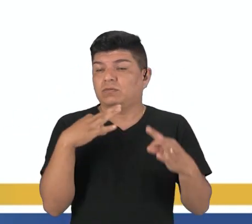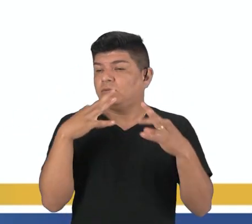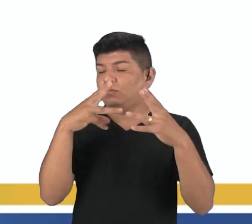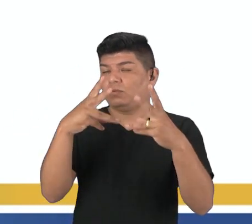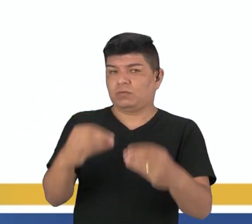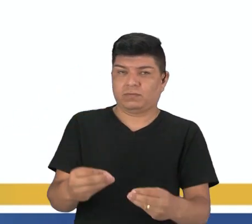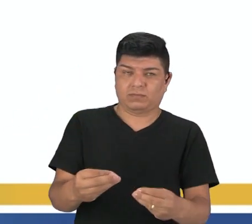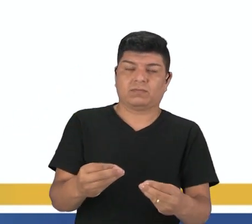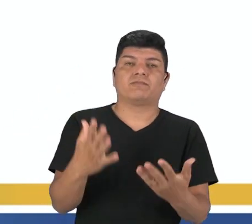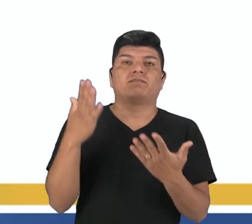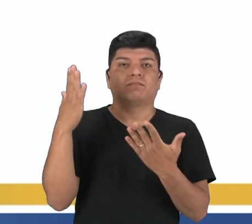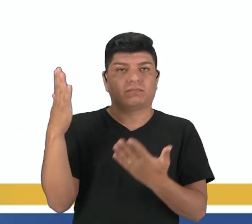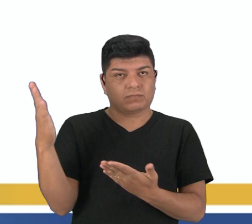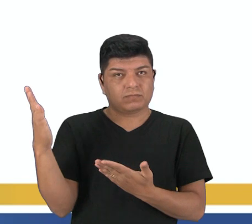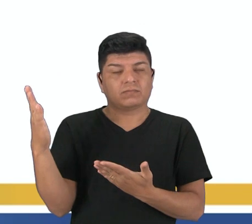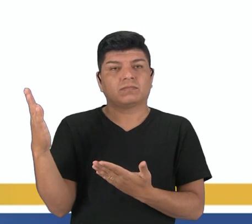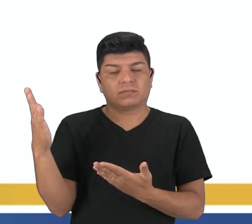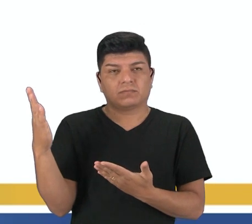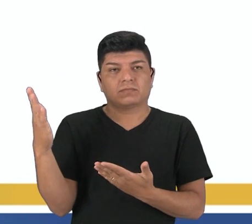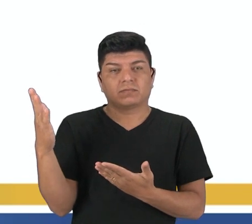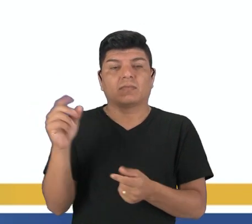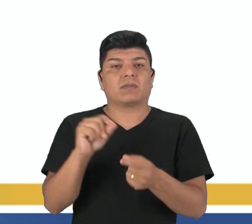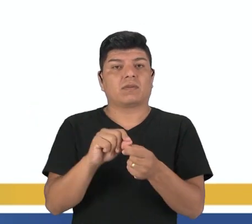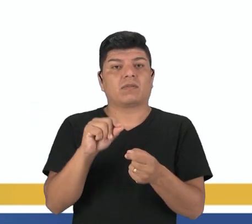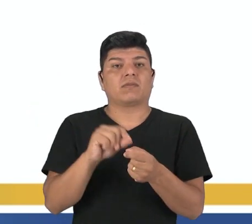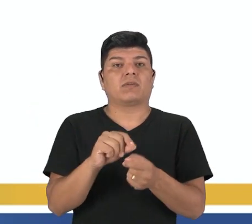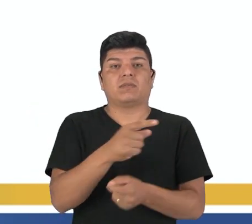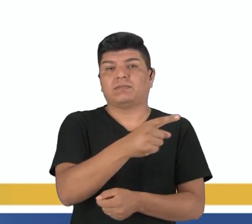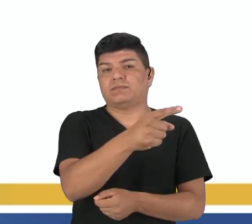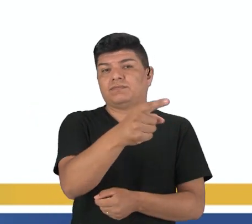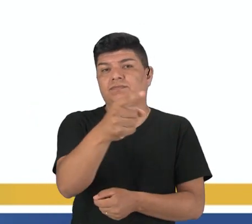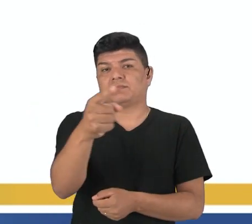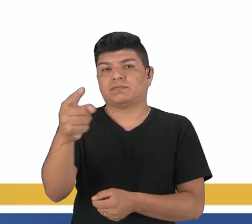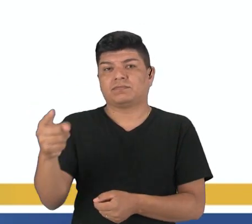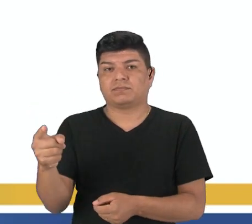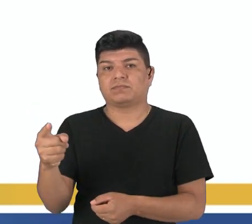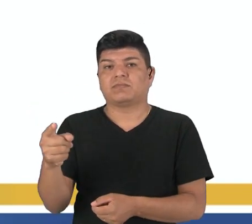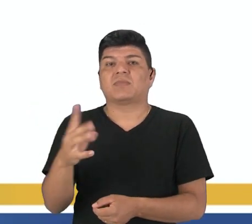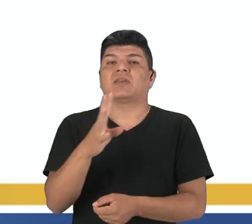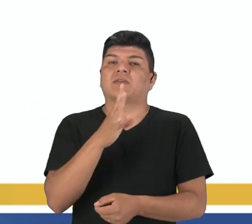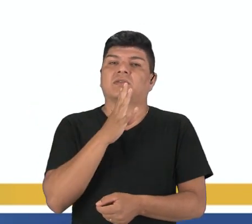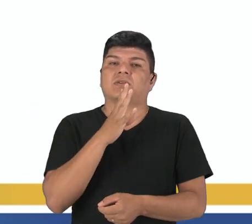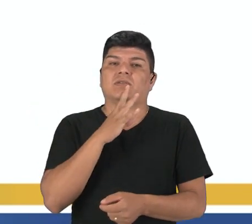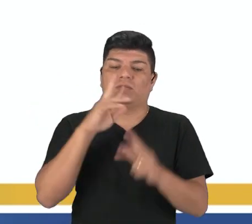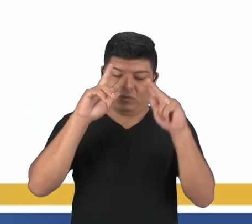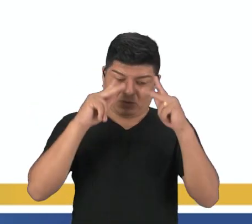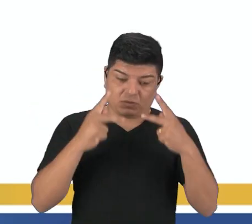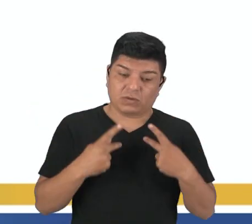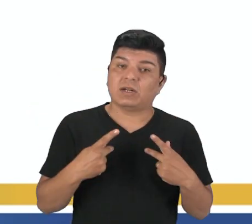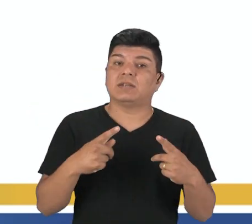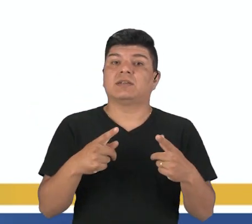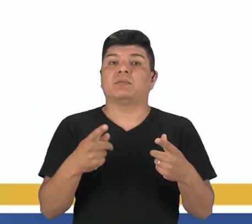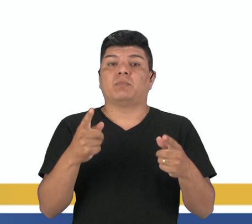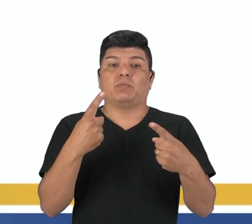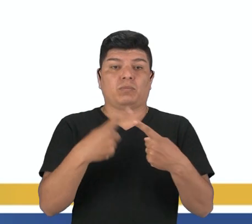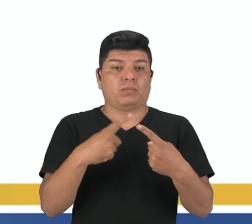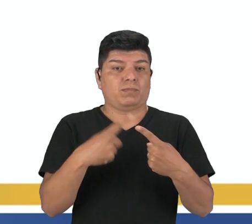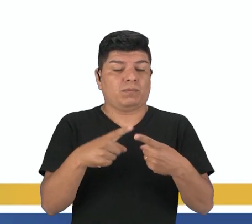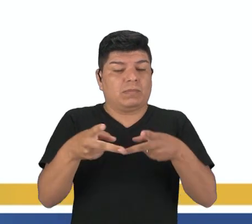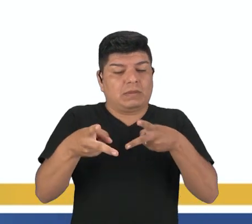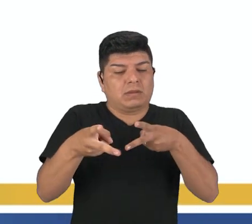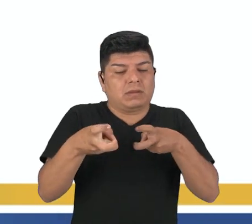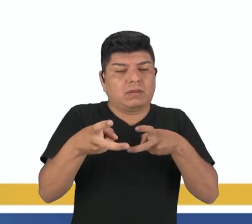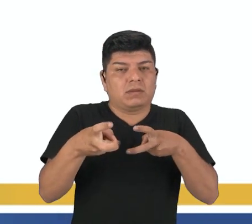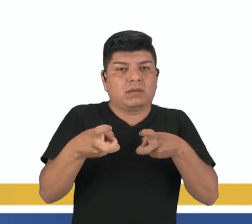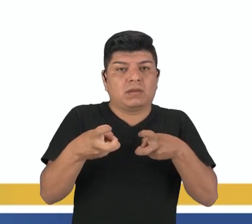esses elementos. E esses elementos vão fazendo com que você se conheça também, porque você percebe